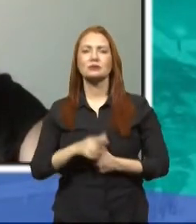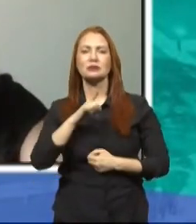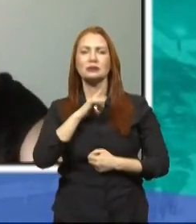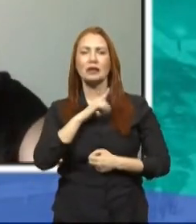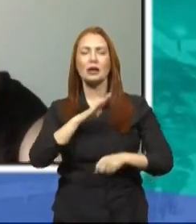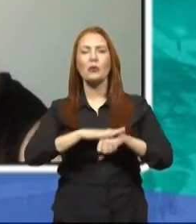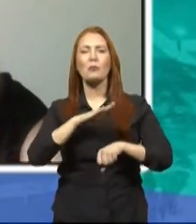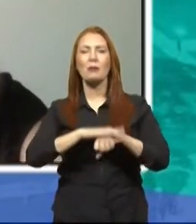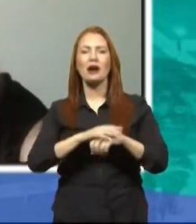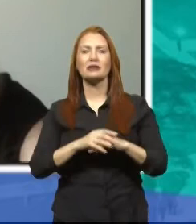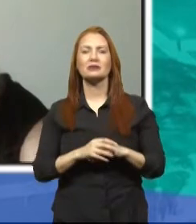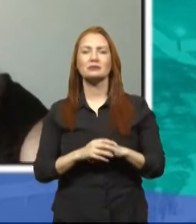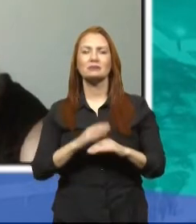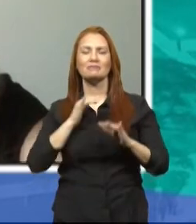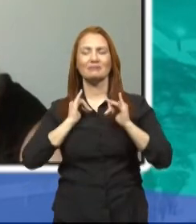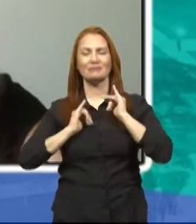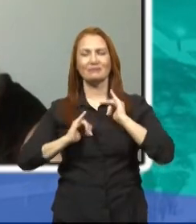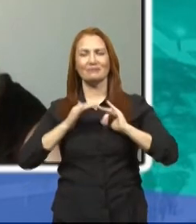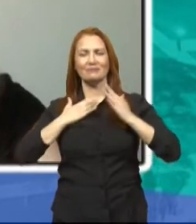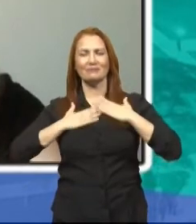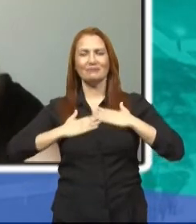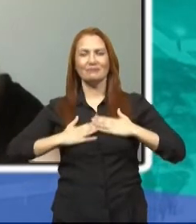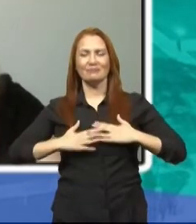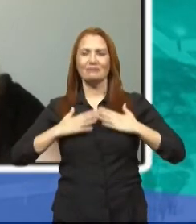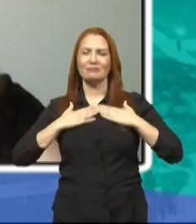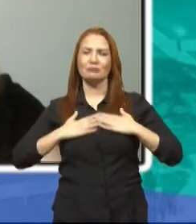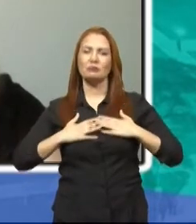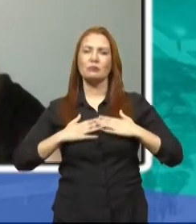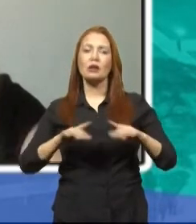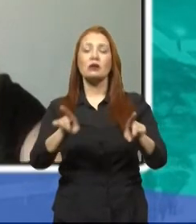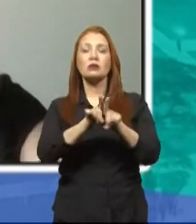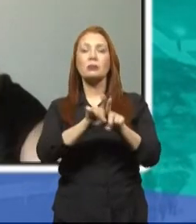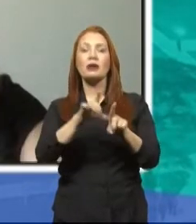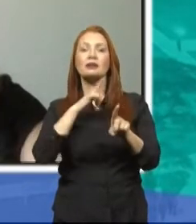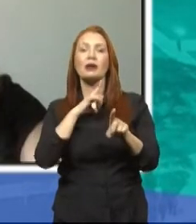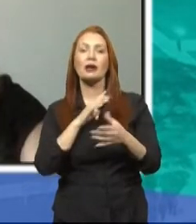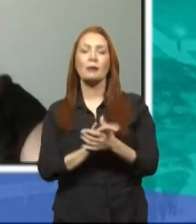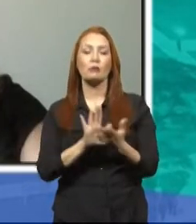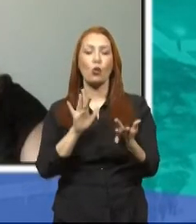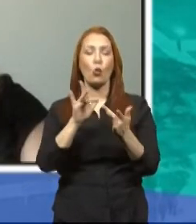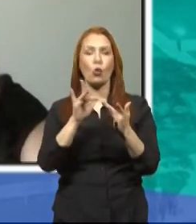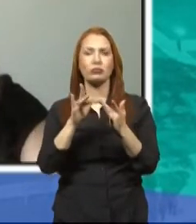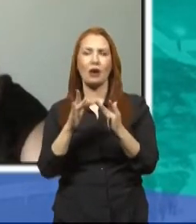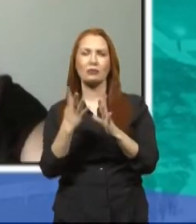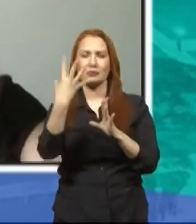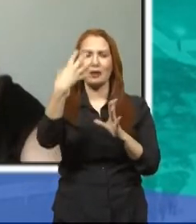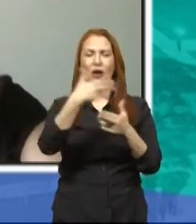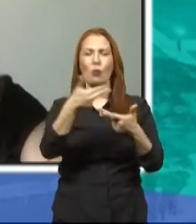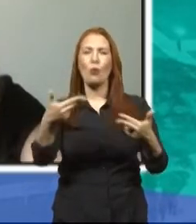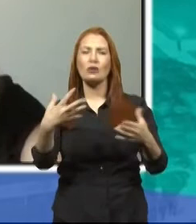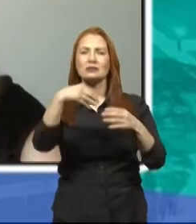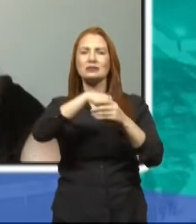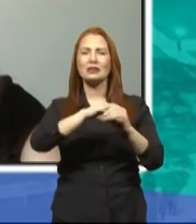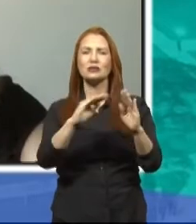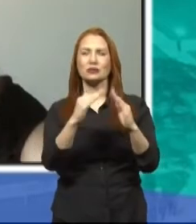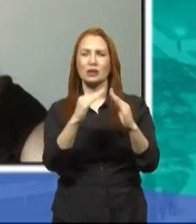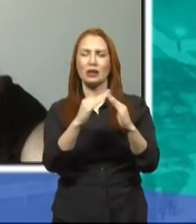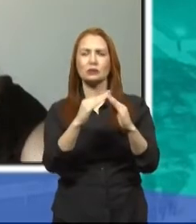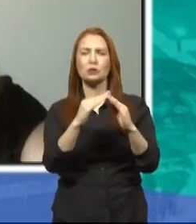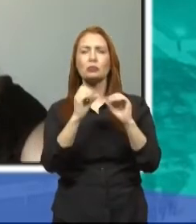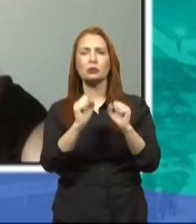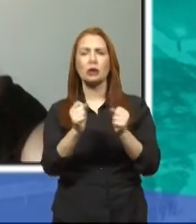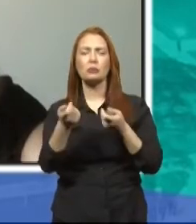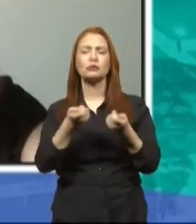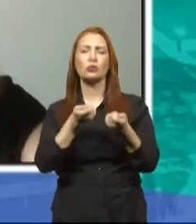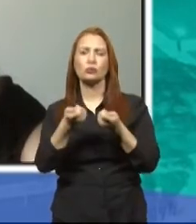mais conforto do que temos hoje, nós teremos contato aos nossos equipamentos da casa, como o ouvinte tinha da sua adega, nós poderemos controlar,